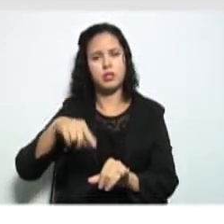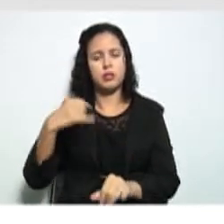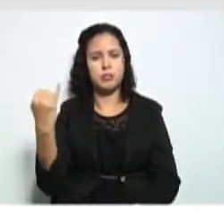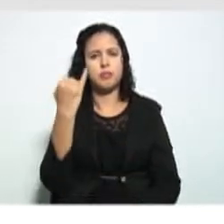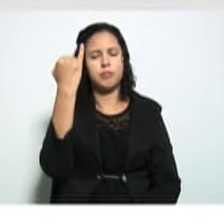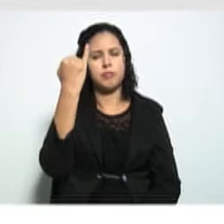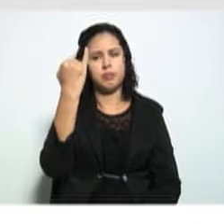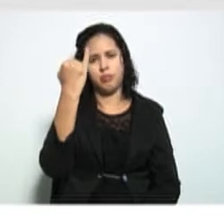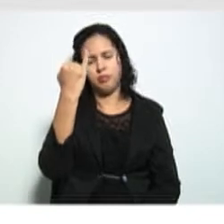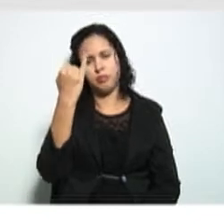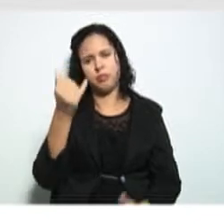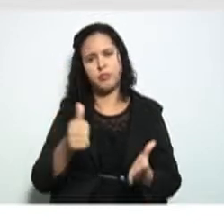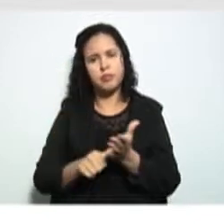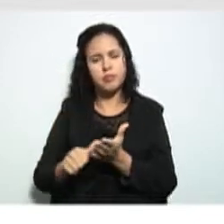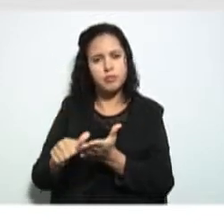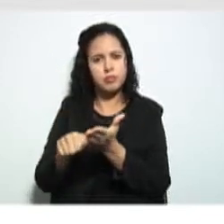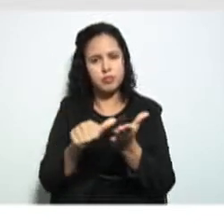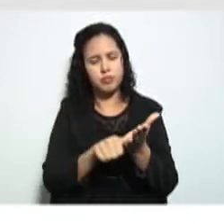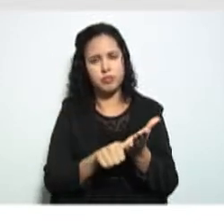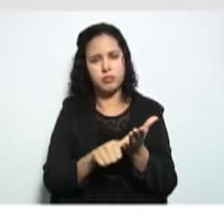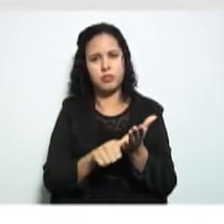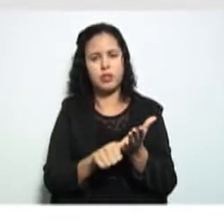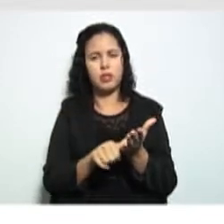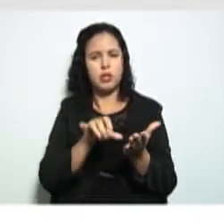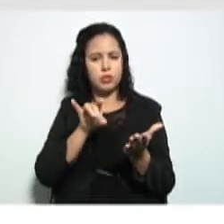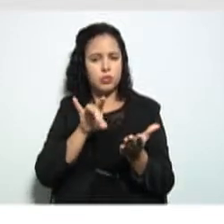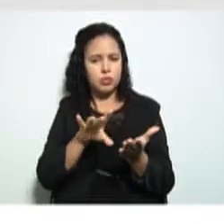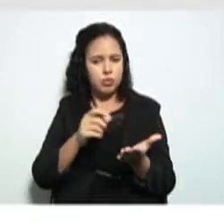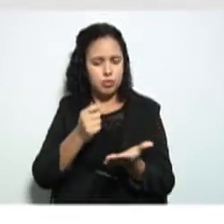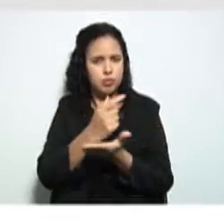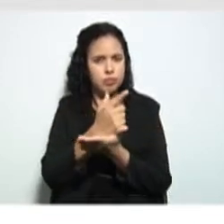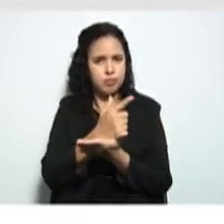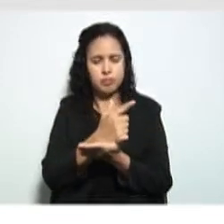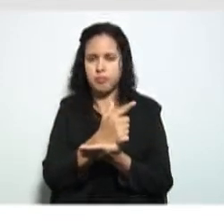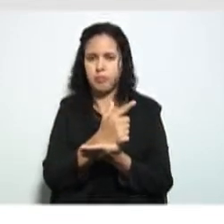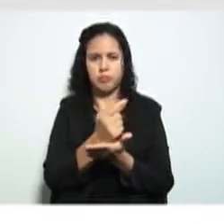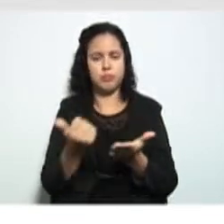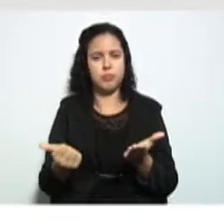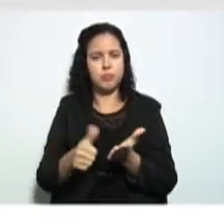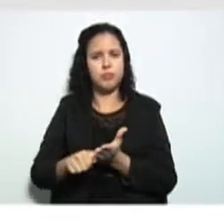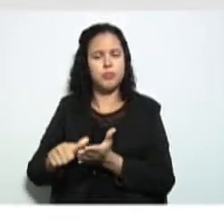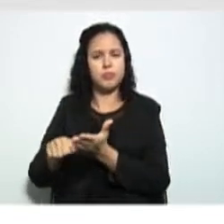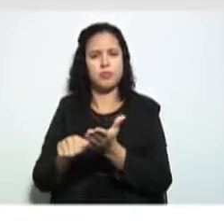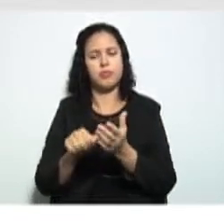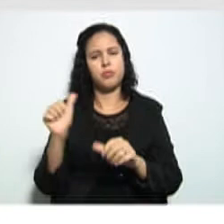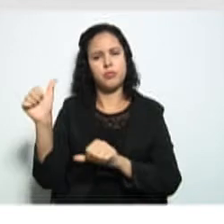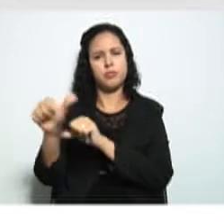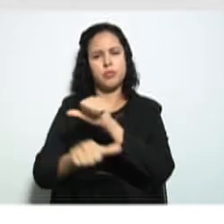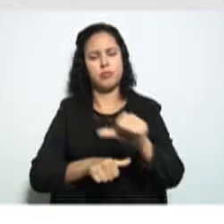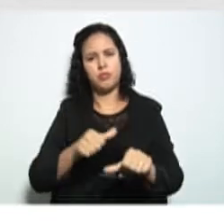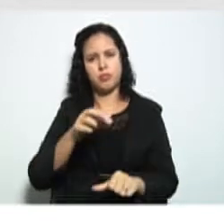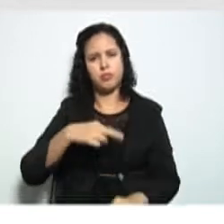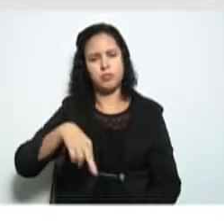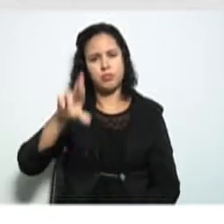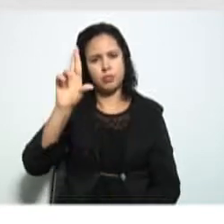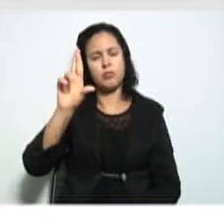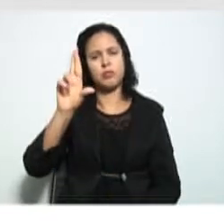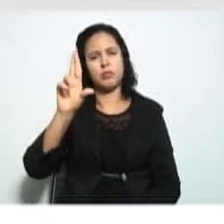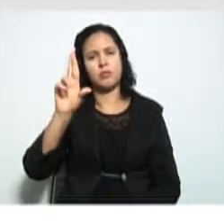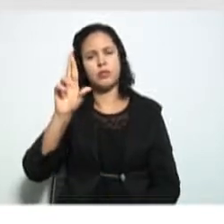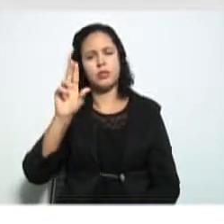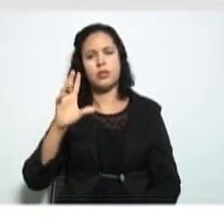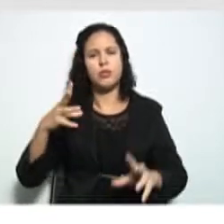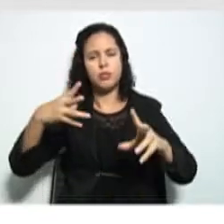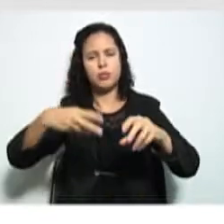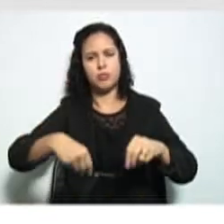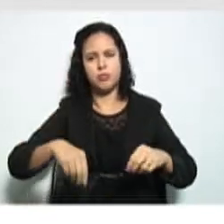dada ao cooperado. Ele deixa de ser um mero comprador. Ao se associar, ele vira um dos donos do negócio, participando de